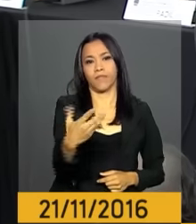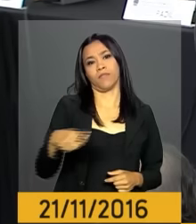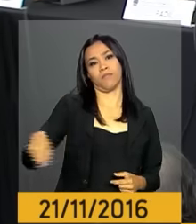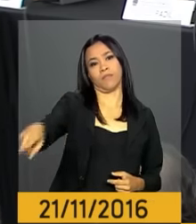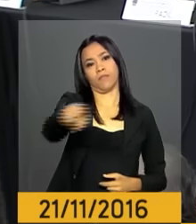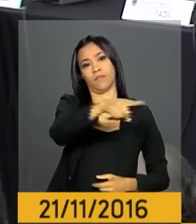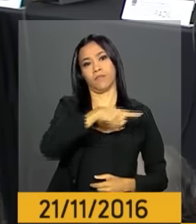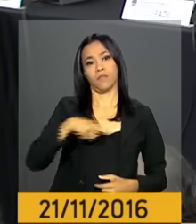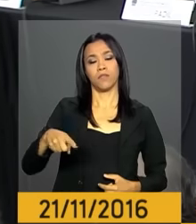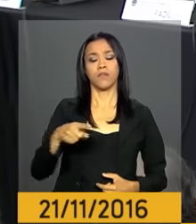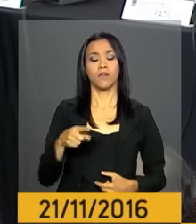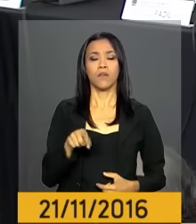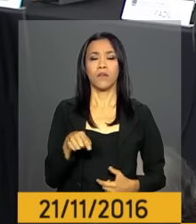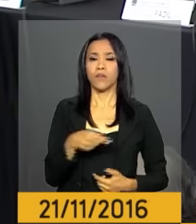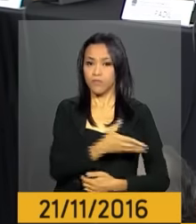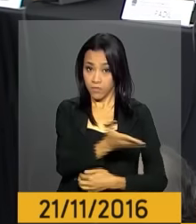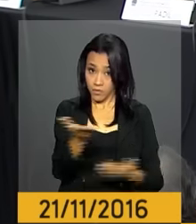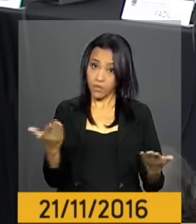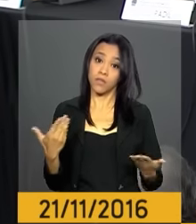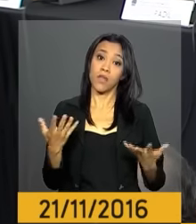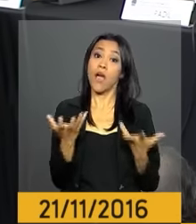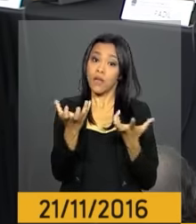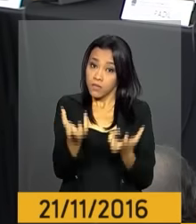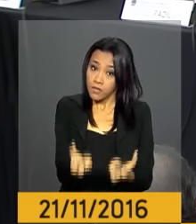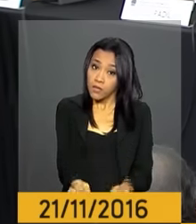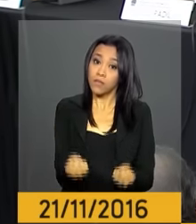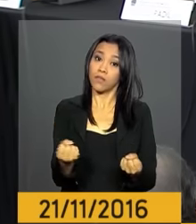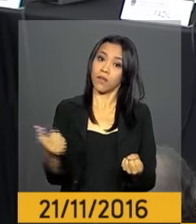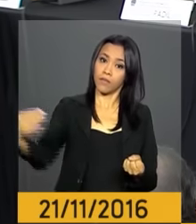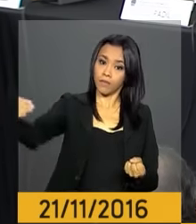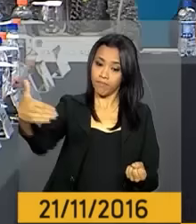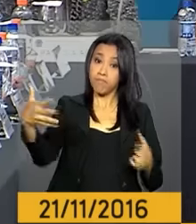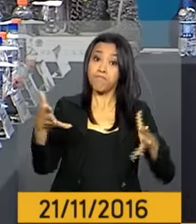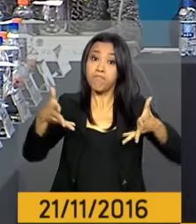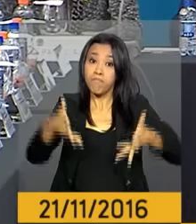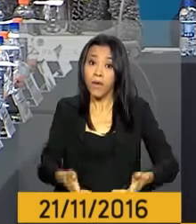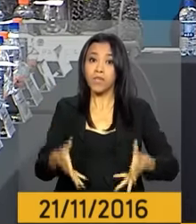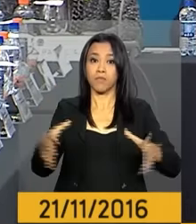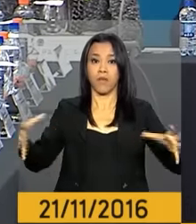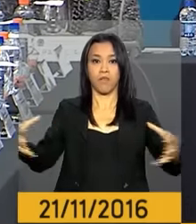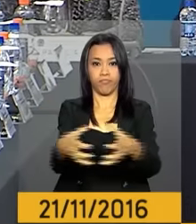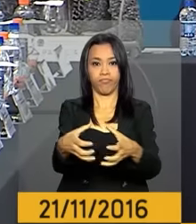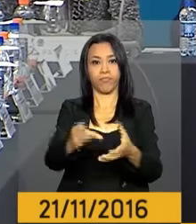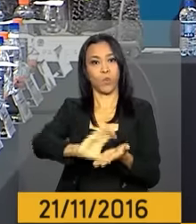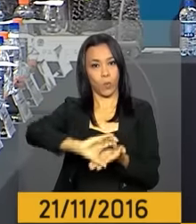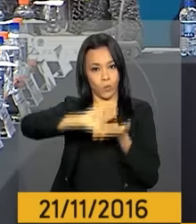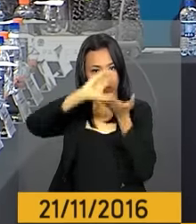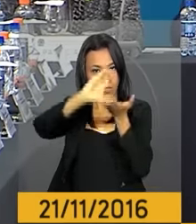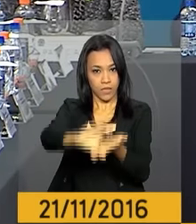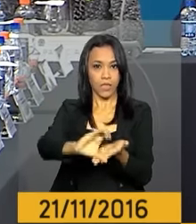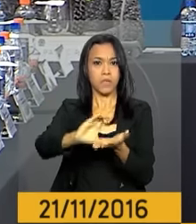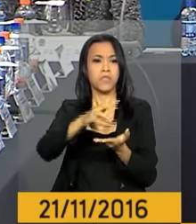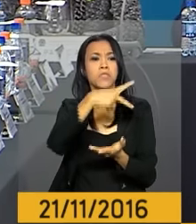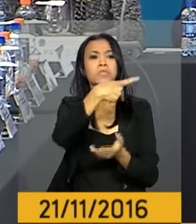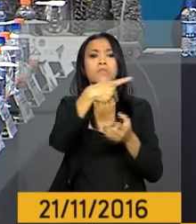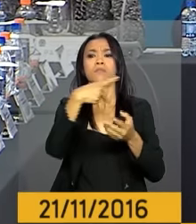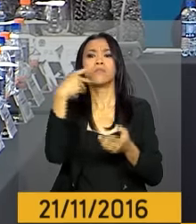naturalmente aceitado integrar o Conselho e a ele dedicar sua